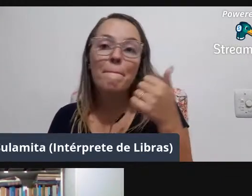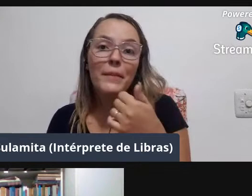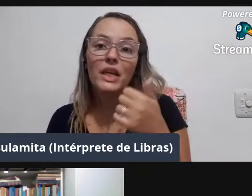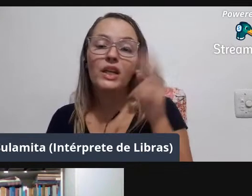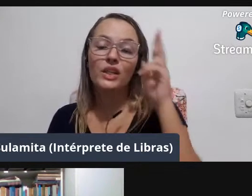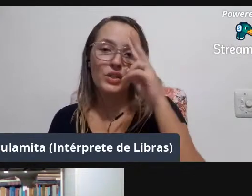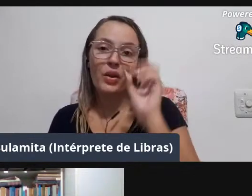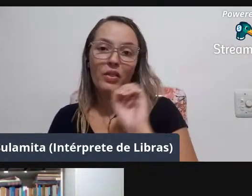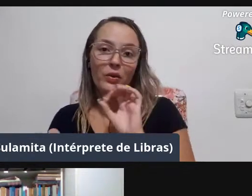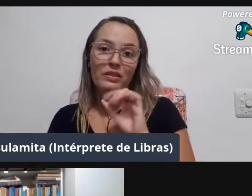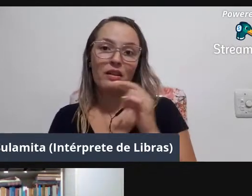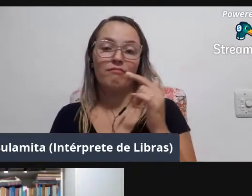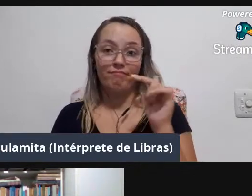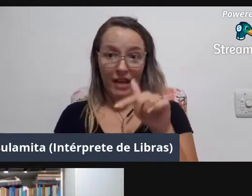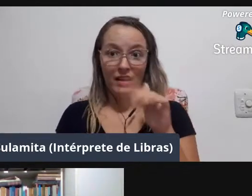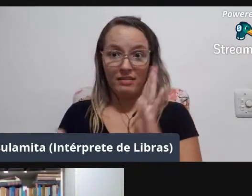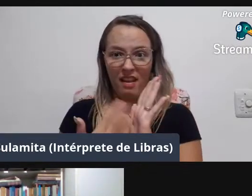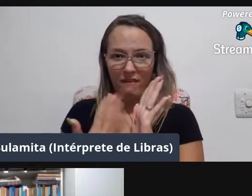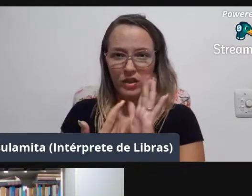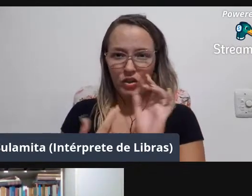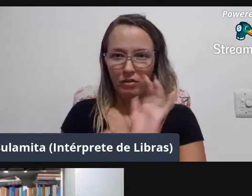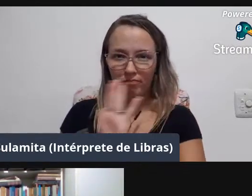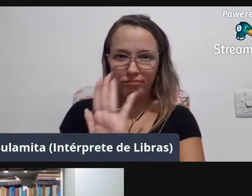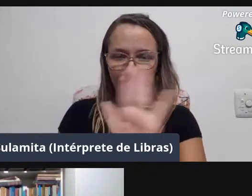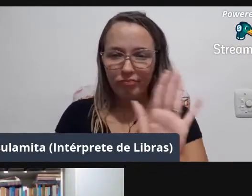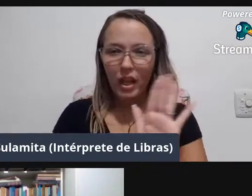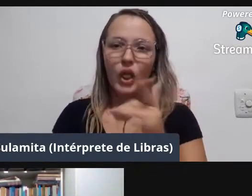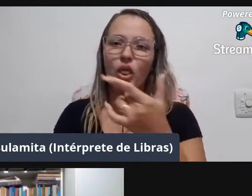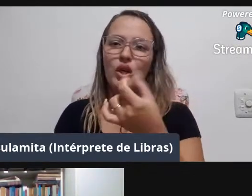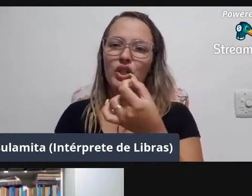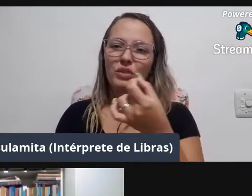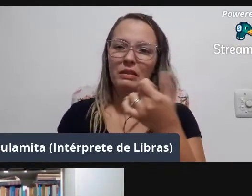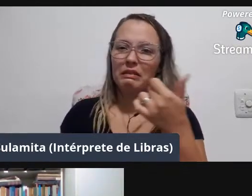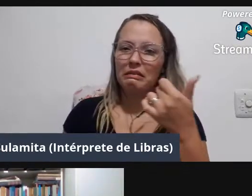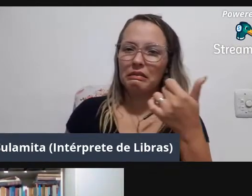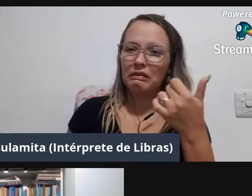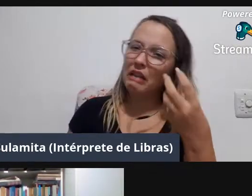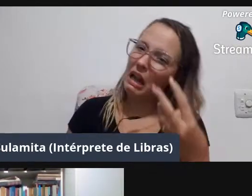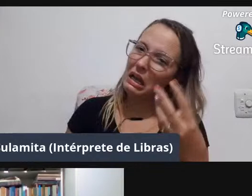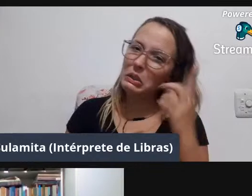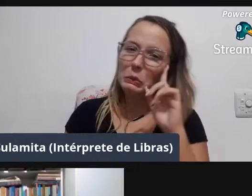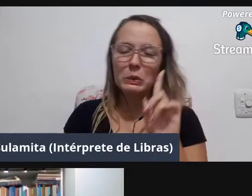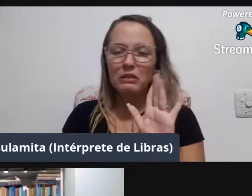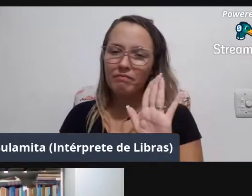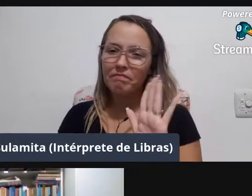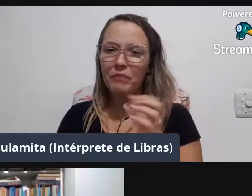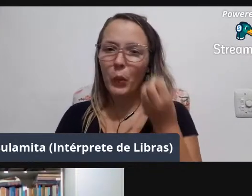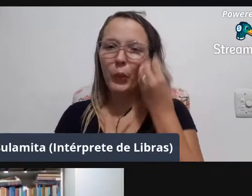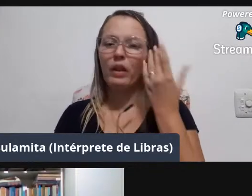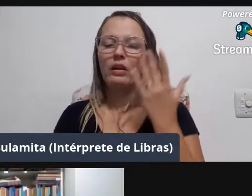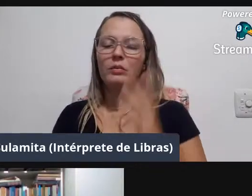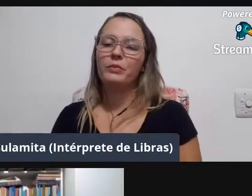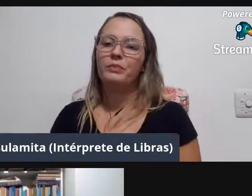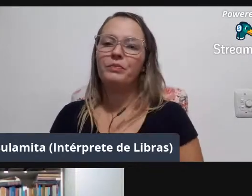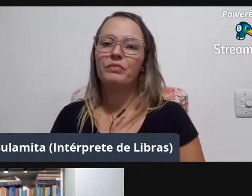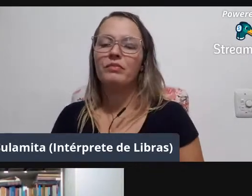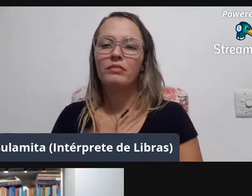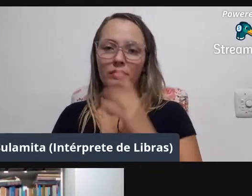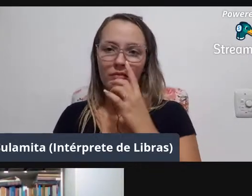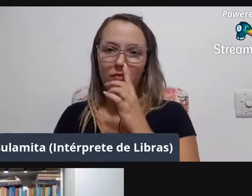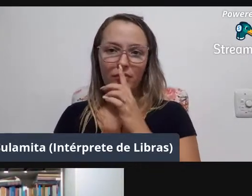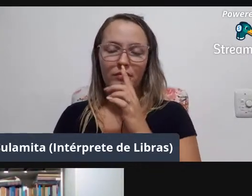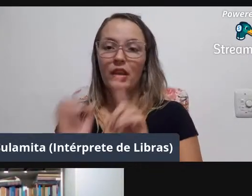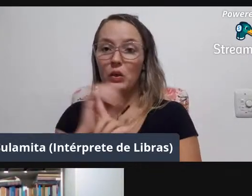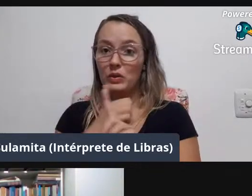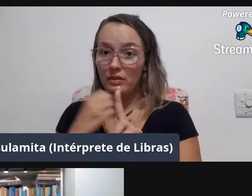foi lançada em 2002, se eu não me engano, né? Ou 2003, eu não lembro. A Sociedade de 2000 e acho que a